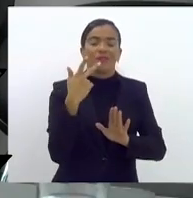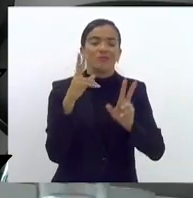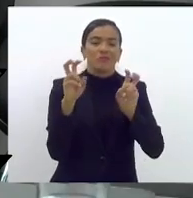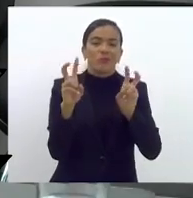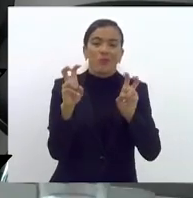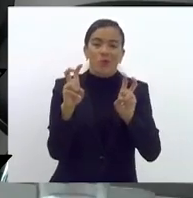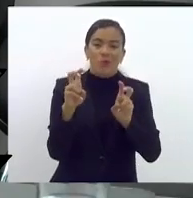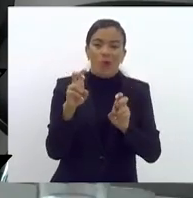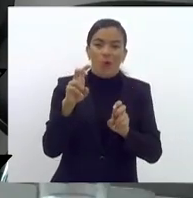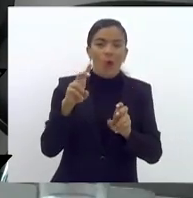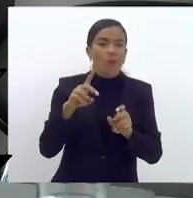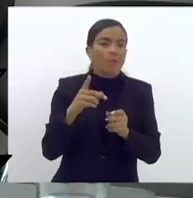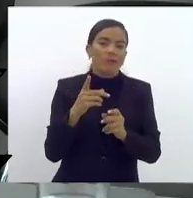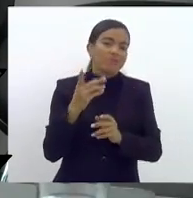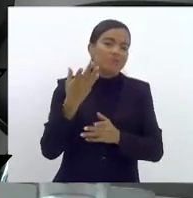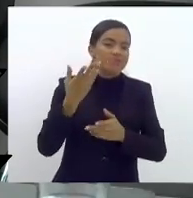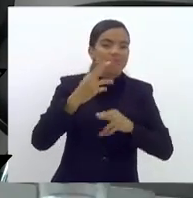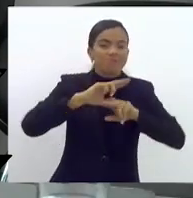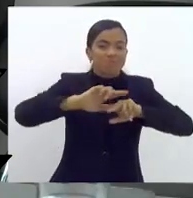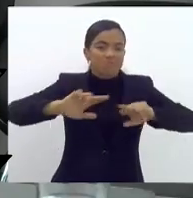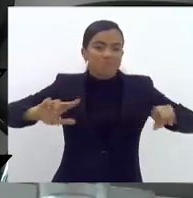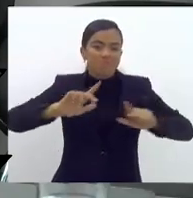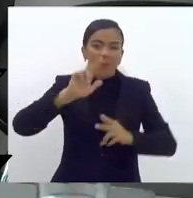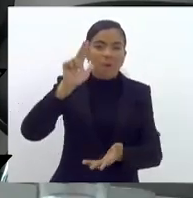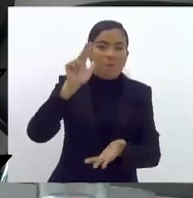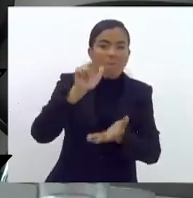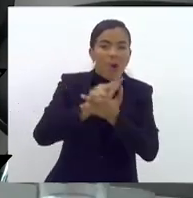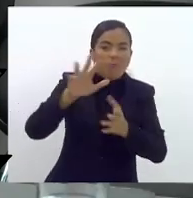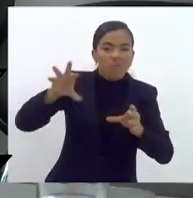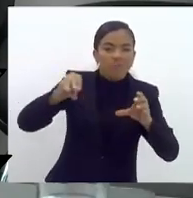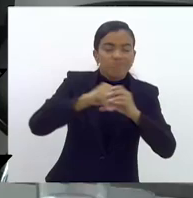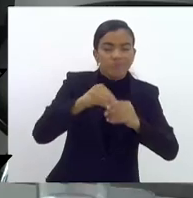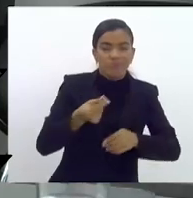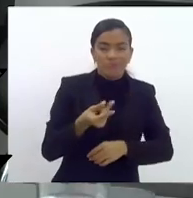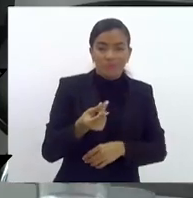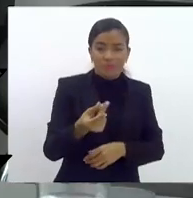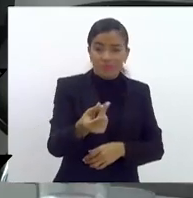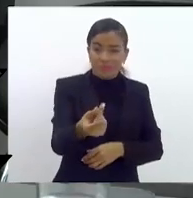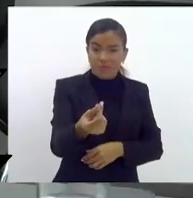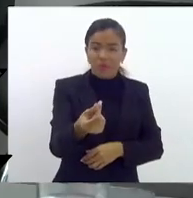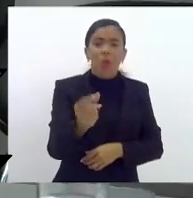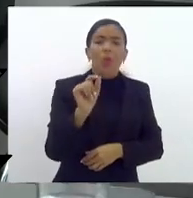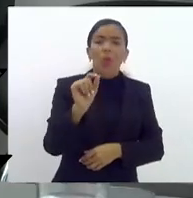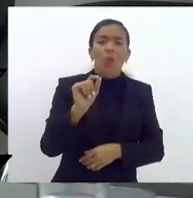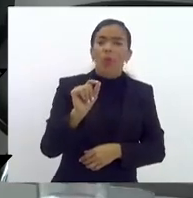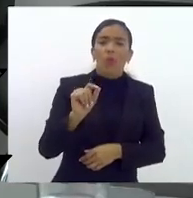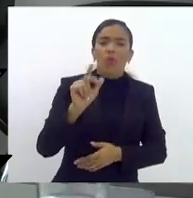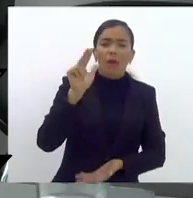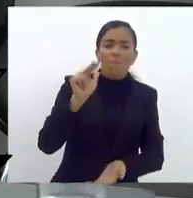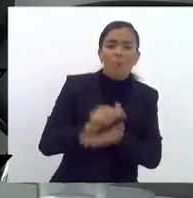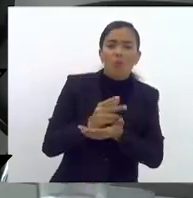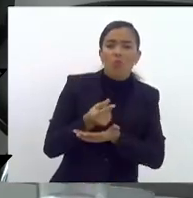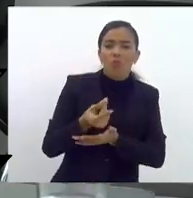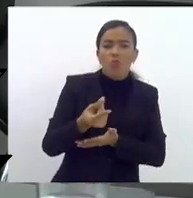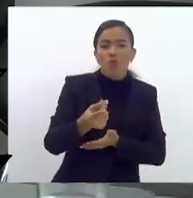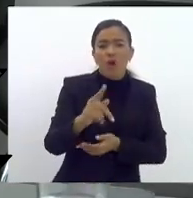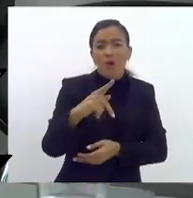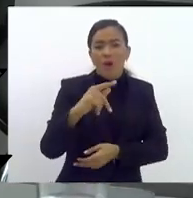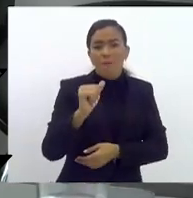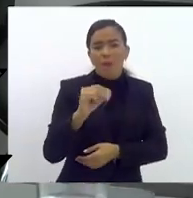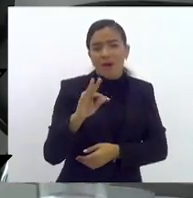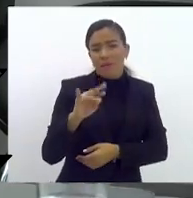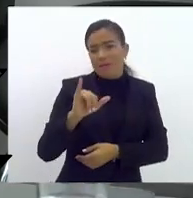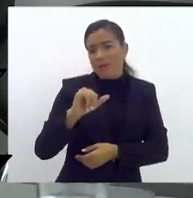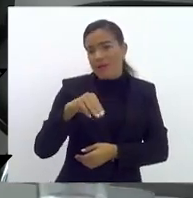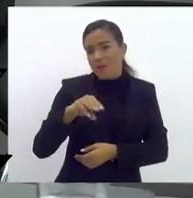desse patrimônio imaterial Porque tudo que é incorpore intangível quer dizer o que é Patrimônio para um conceito do que é Patrimônio